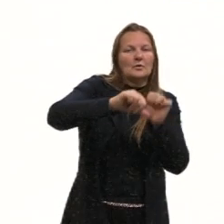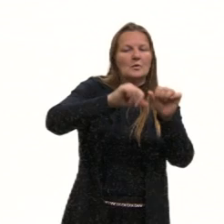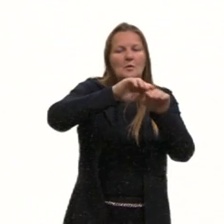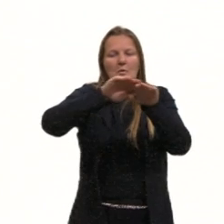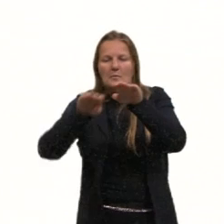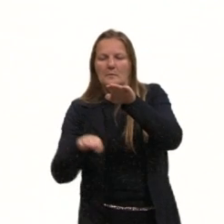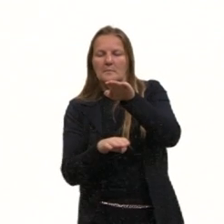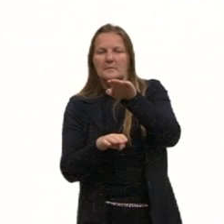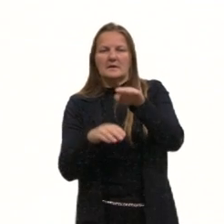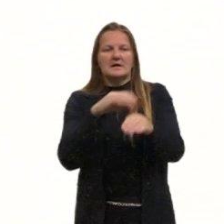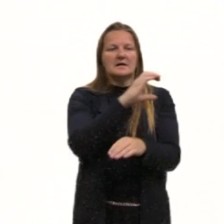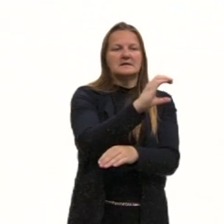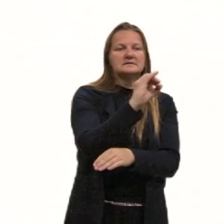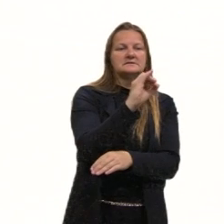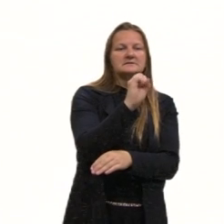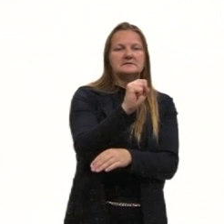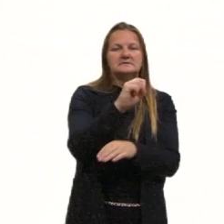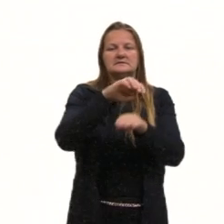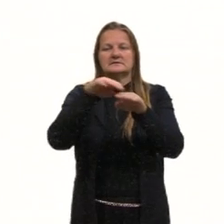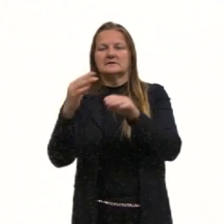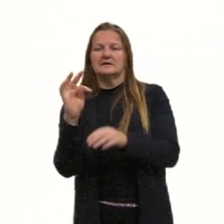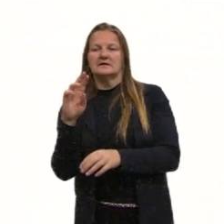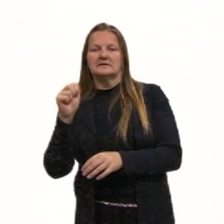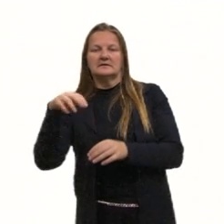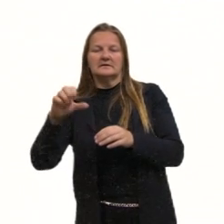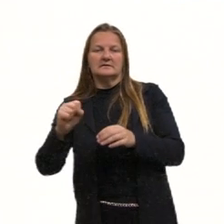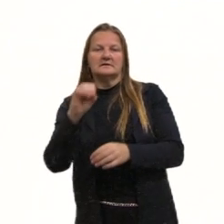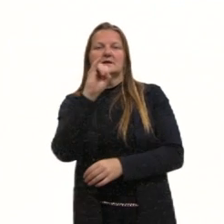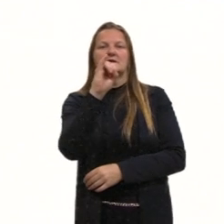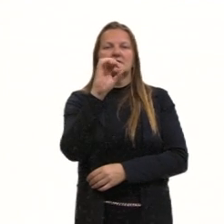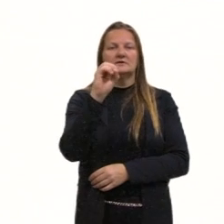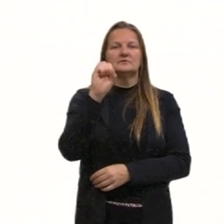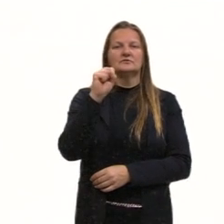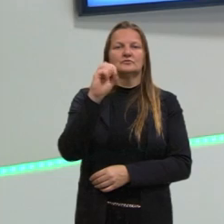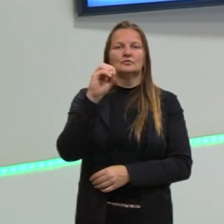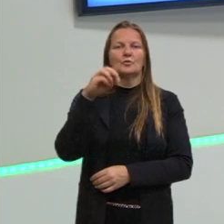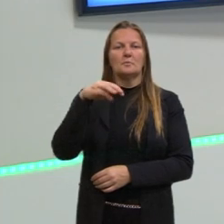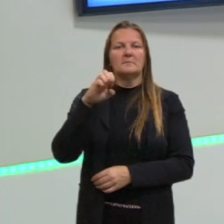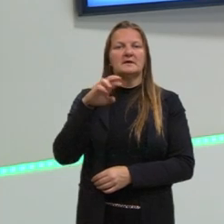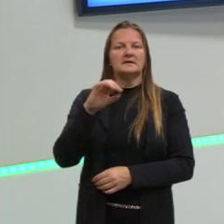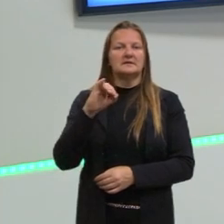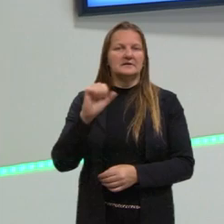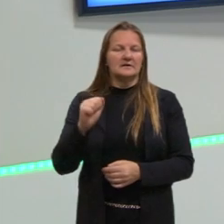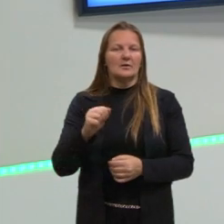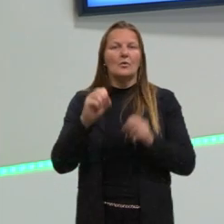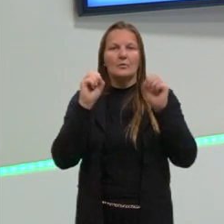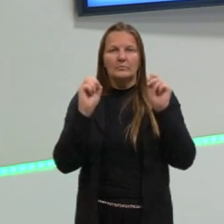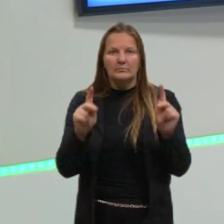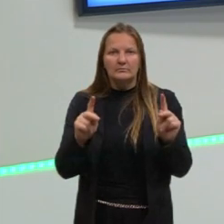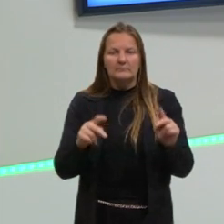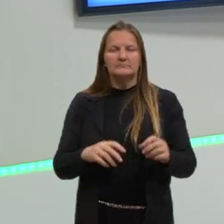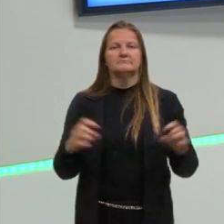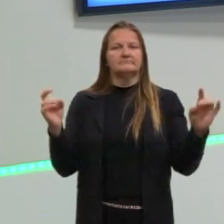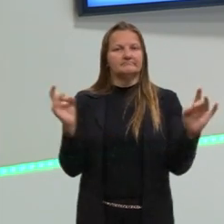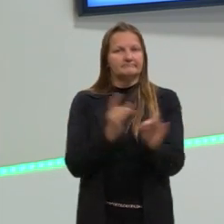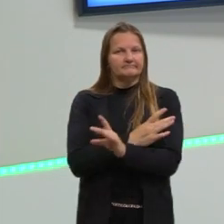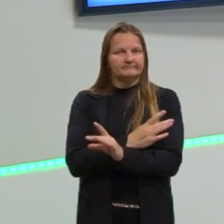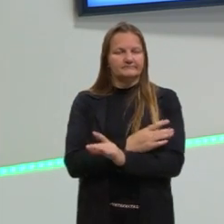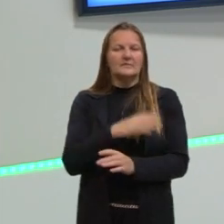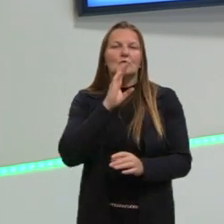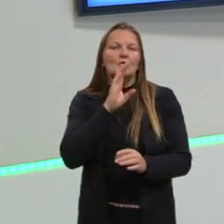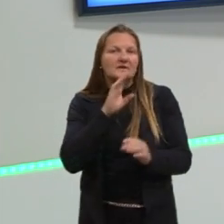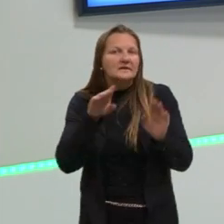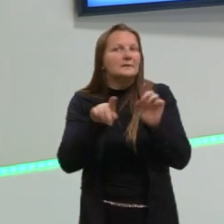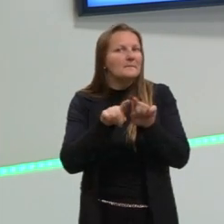de siso em transe e voltar ocorrendo uma isomeria masomerização Ok então essa aqui tinha que conhecer os